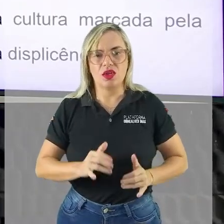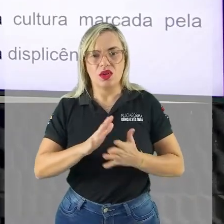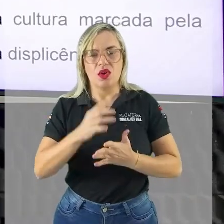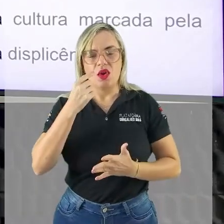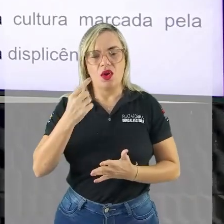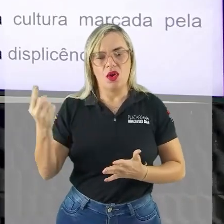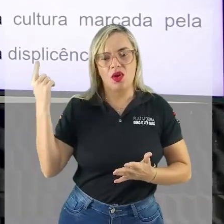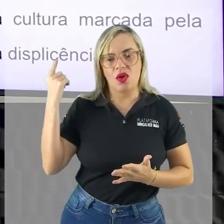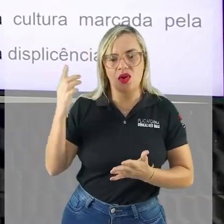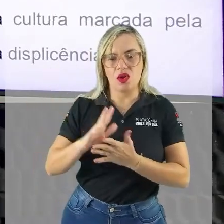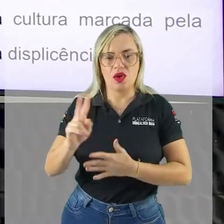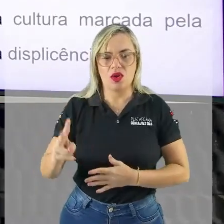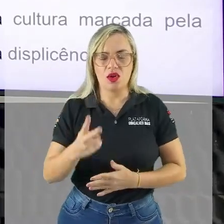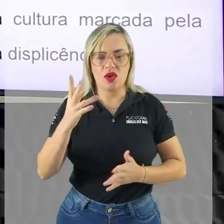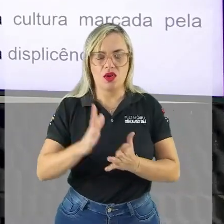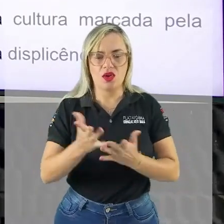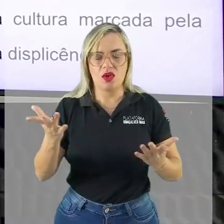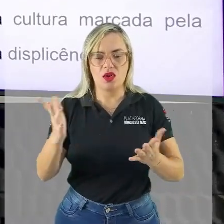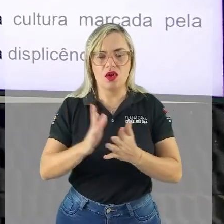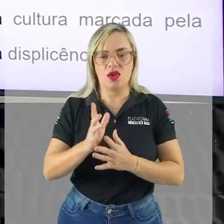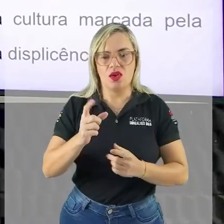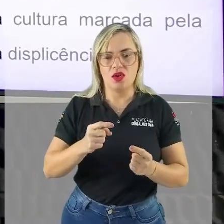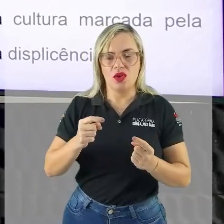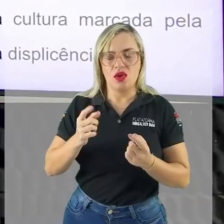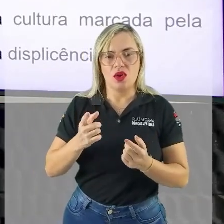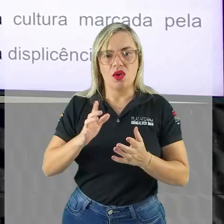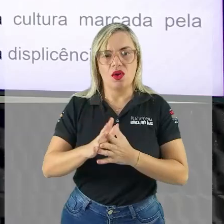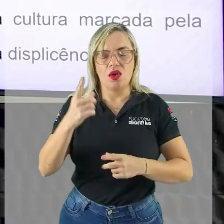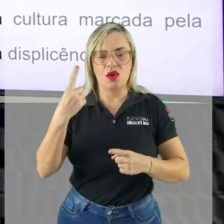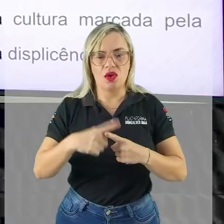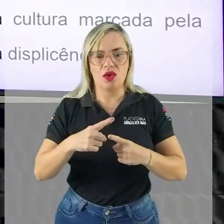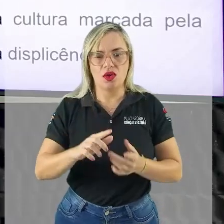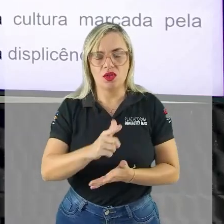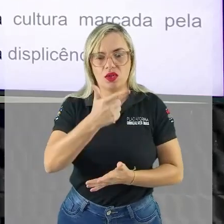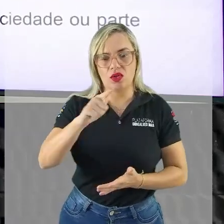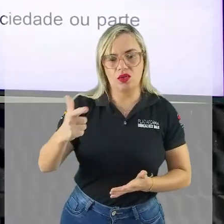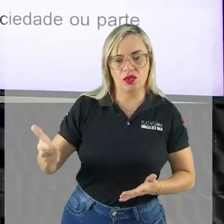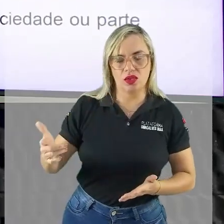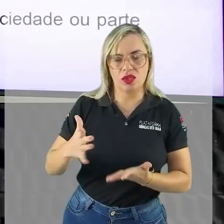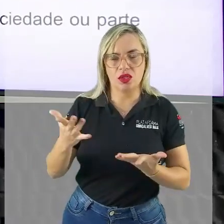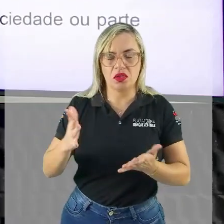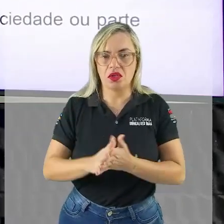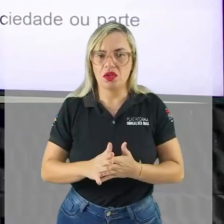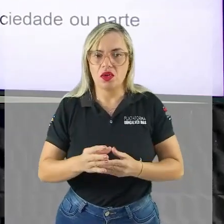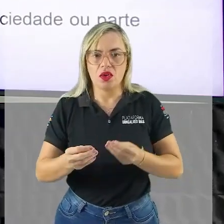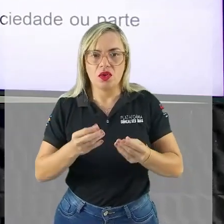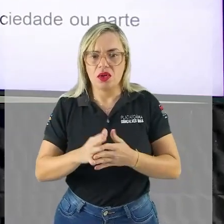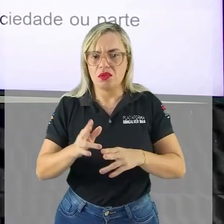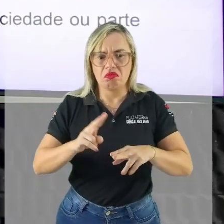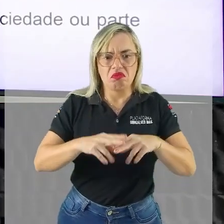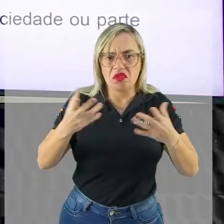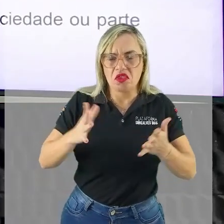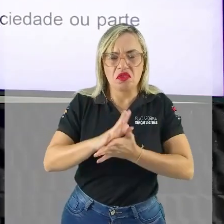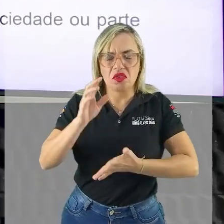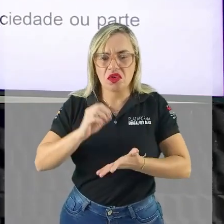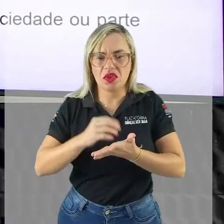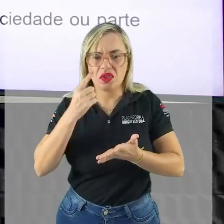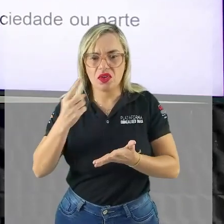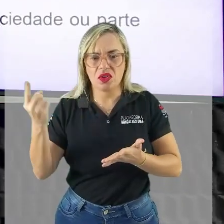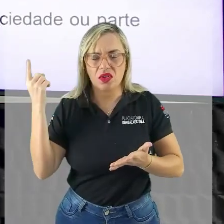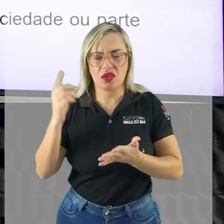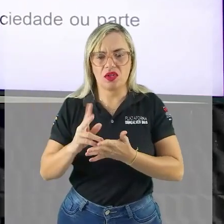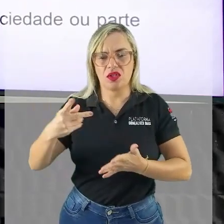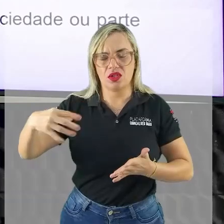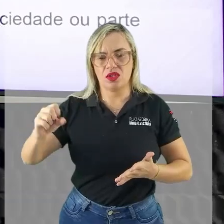cultura marcada pela ausência de punição, então não há punição, né? Ou pela displicência na aplicação